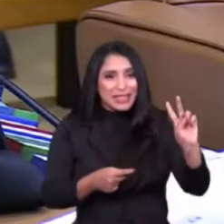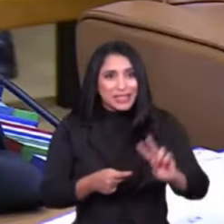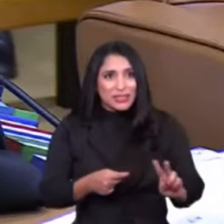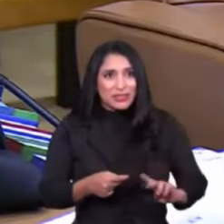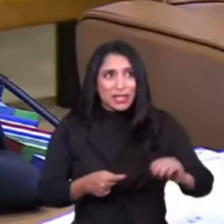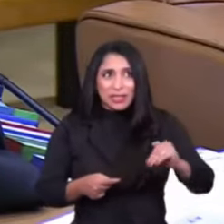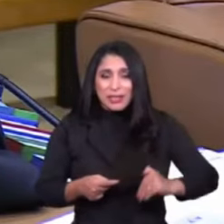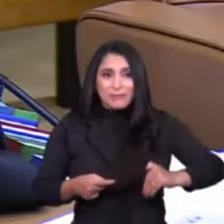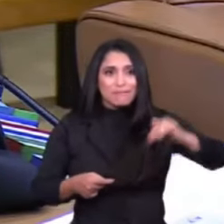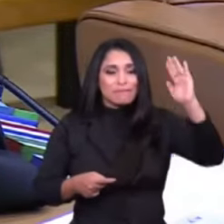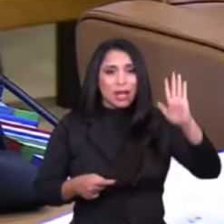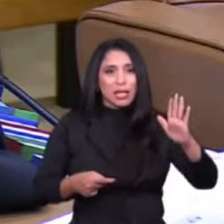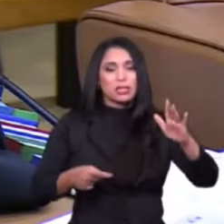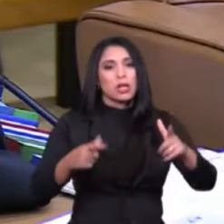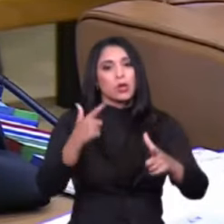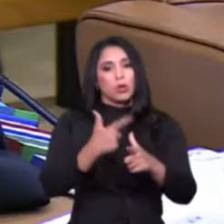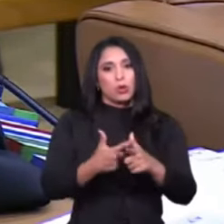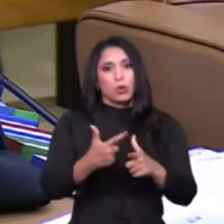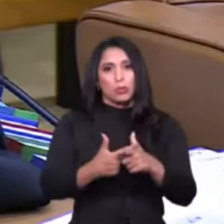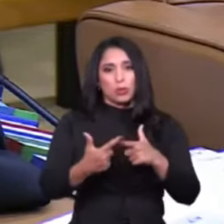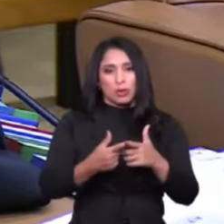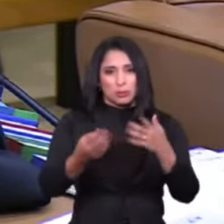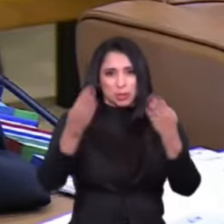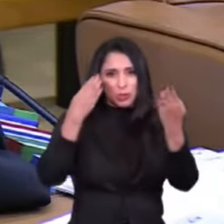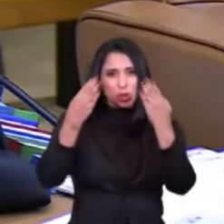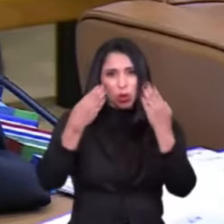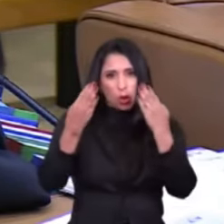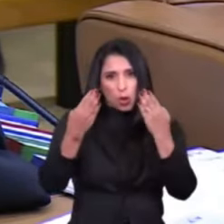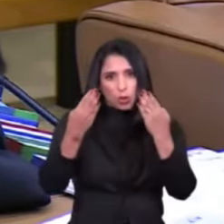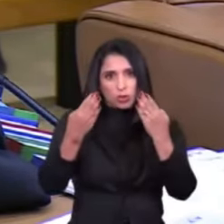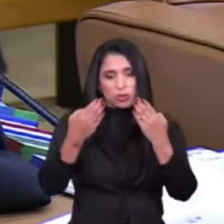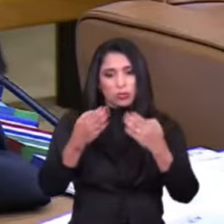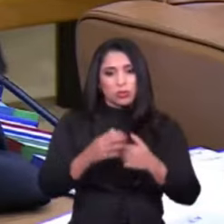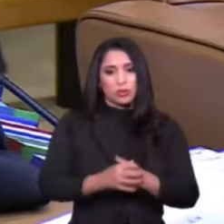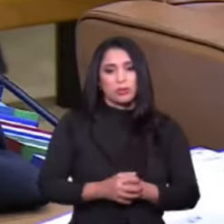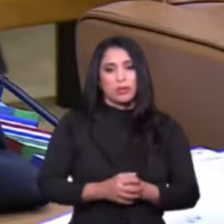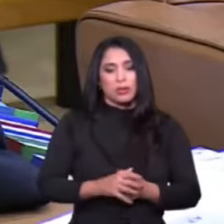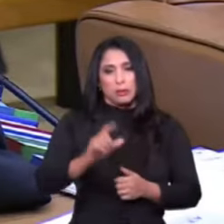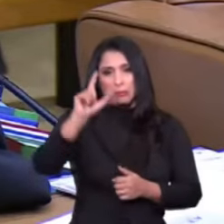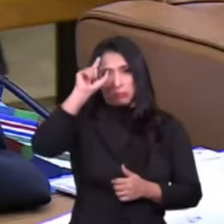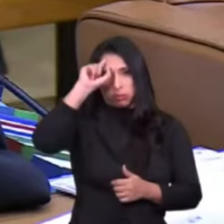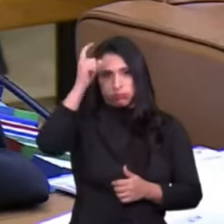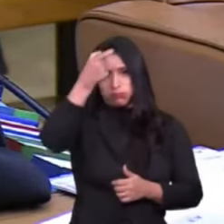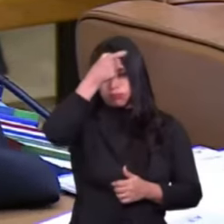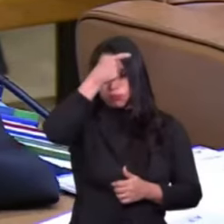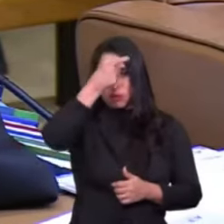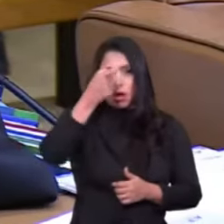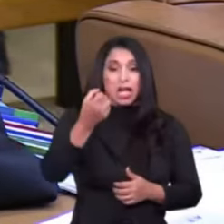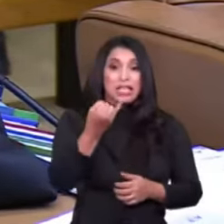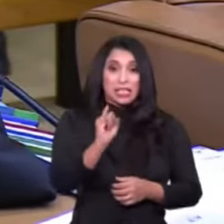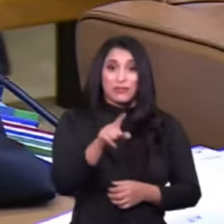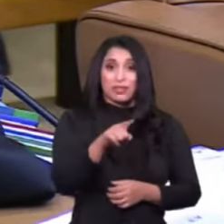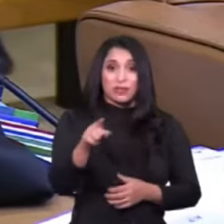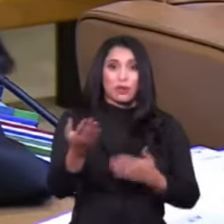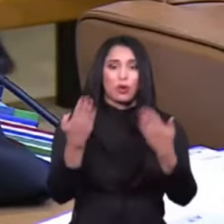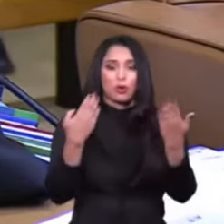de transtorno psicótico, em comparação com indivíduos que nunca haviam usado a